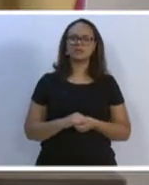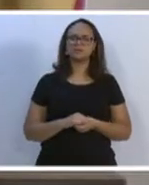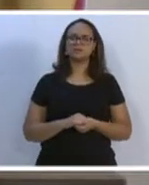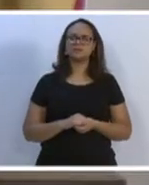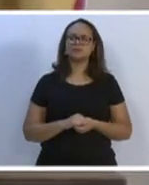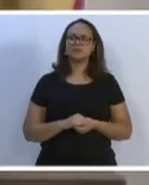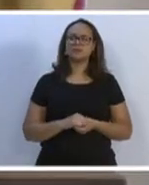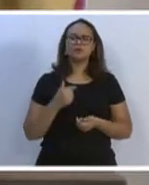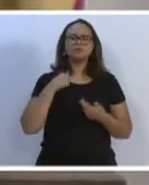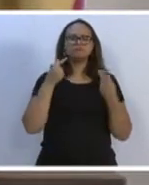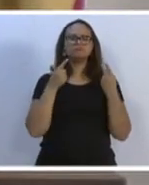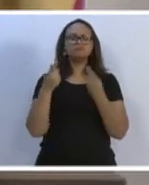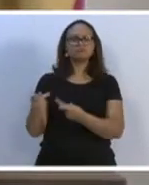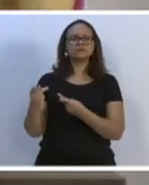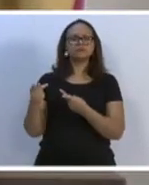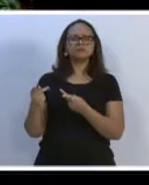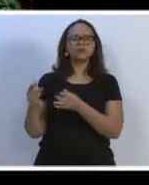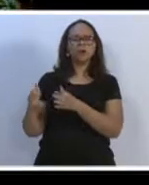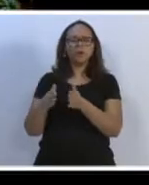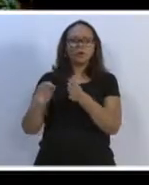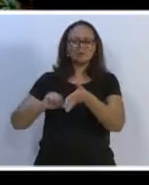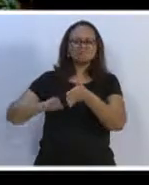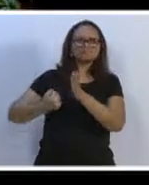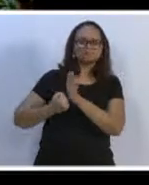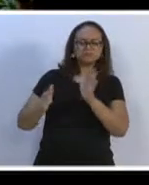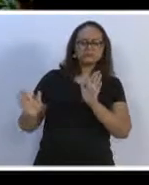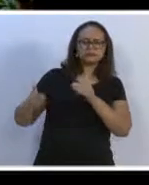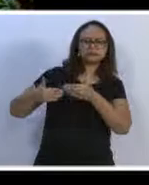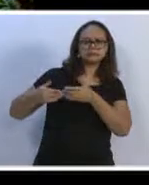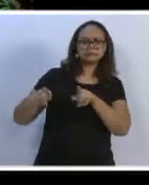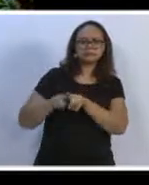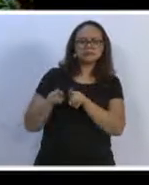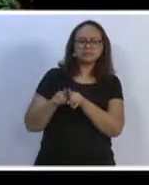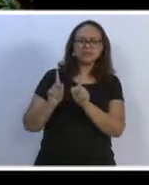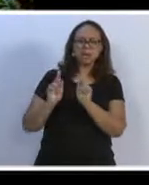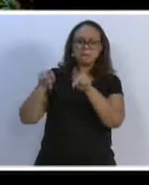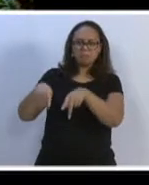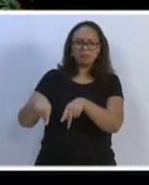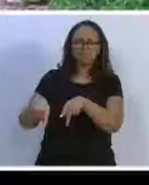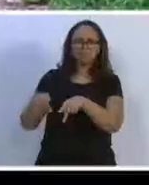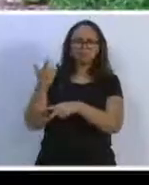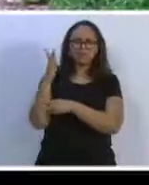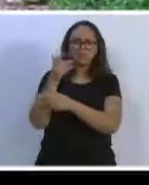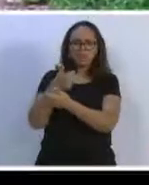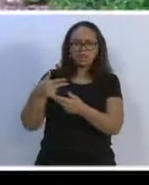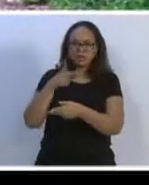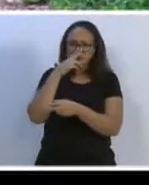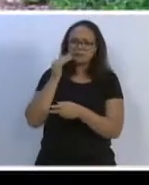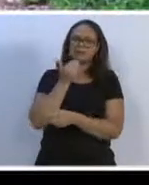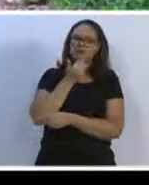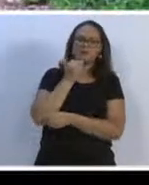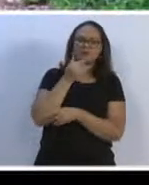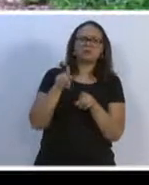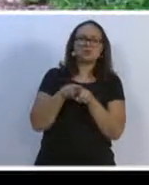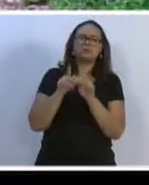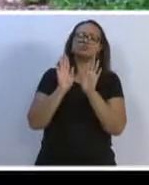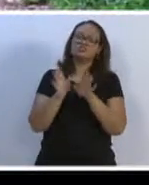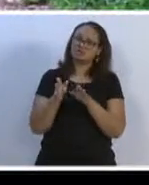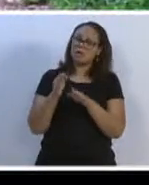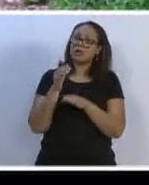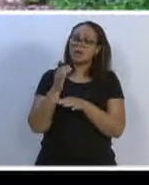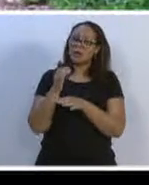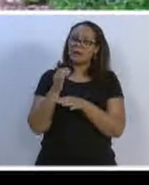de novo lá na rua interditada. Ontem, por sinal, encontramos a última ponte de madeira lá em péssimo estado, passou ali nas imagens também, já pedimos ao engenheiro maior que